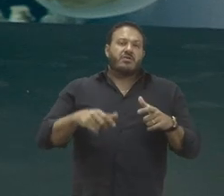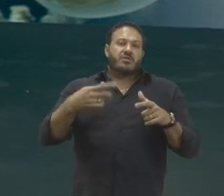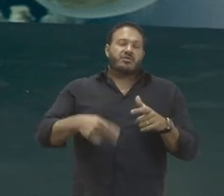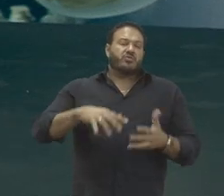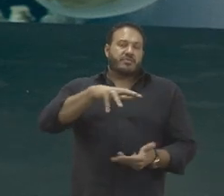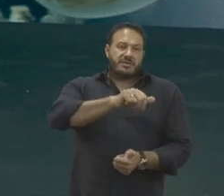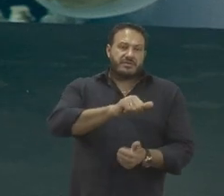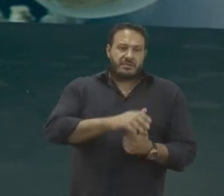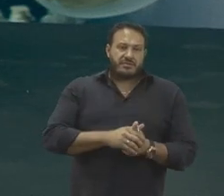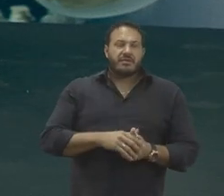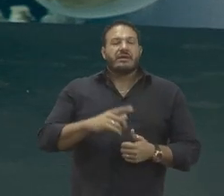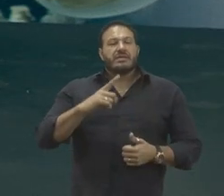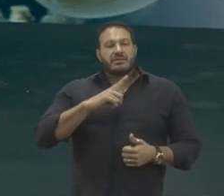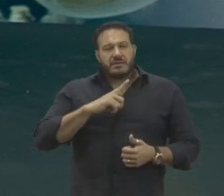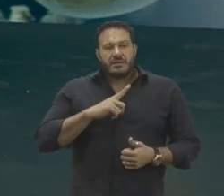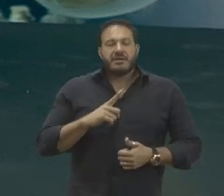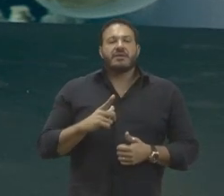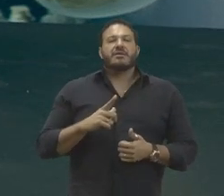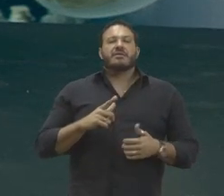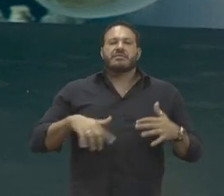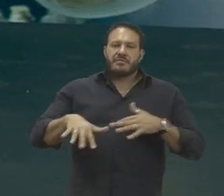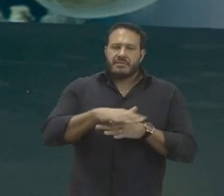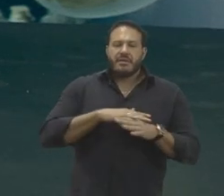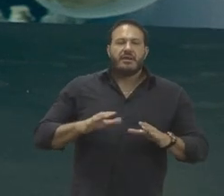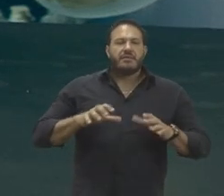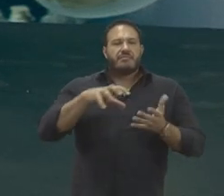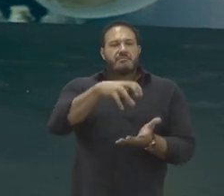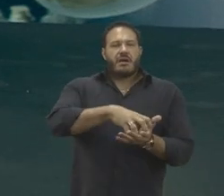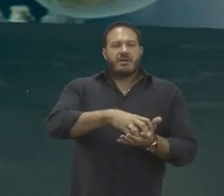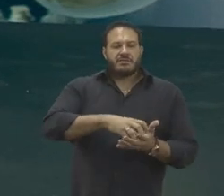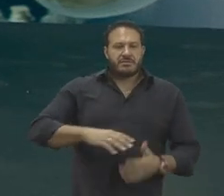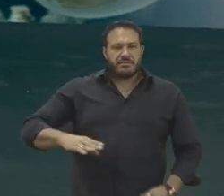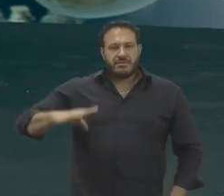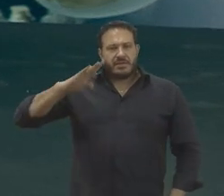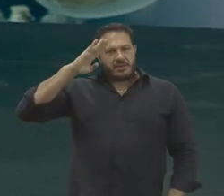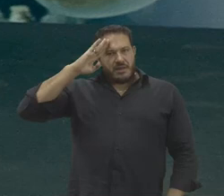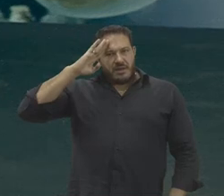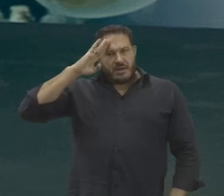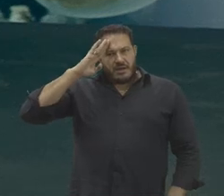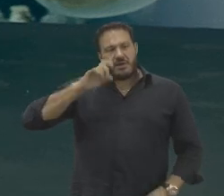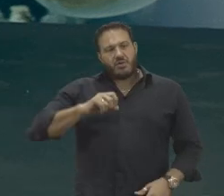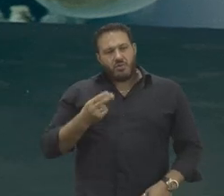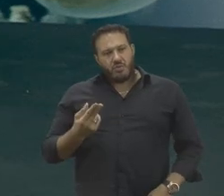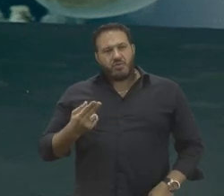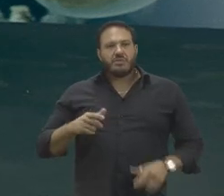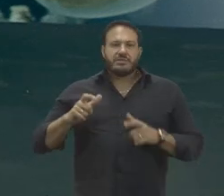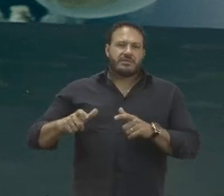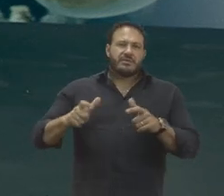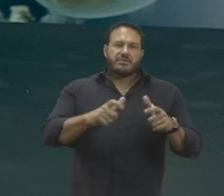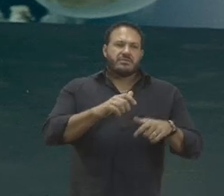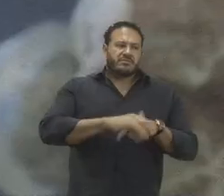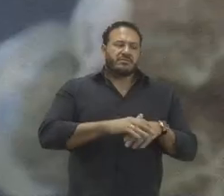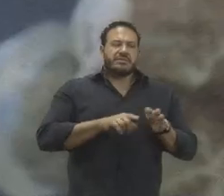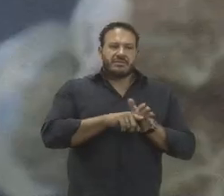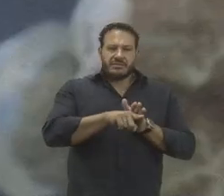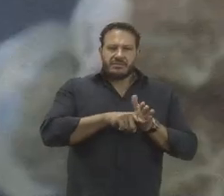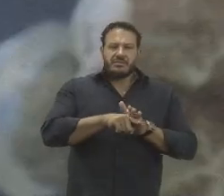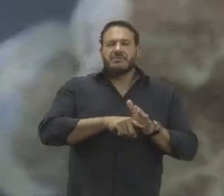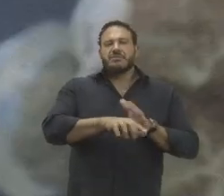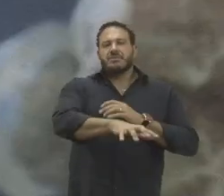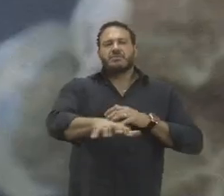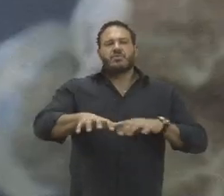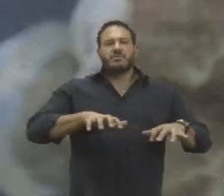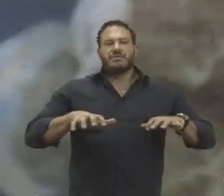existem bases eh militares ou estações de pesquisa em latitudes um pouco mais altas mas